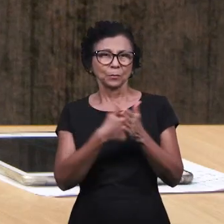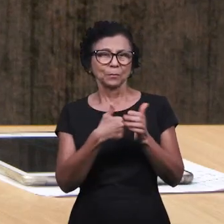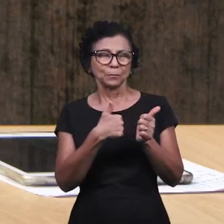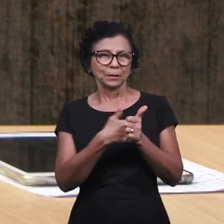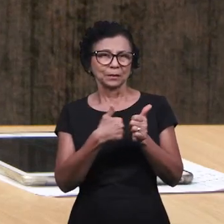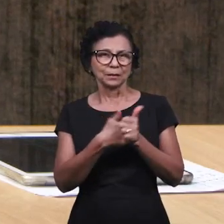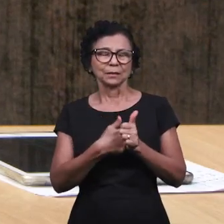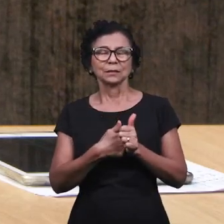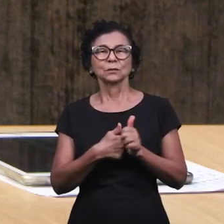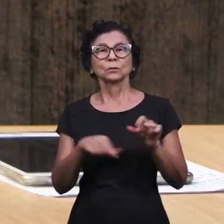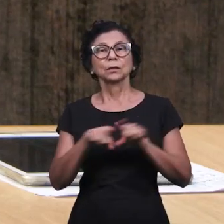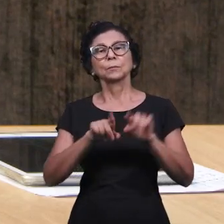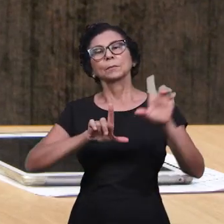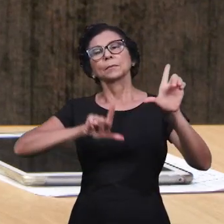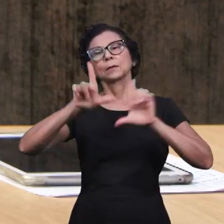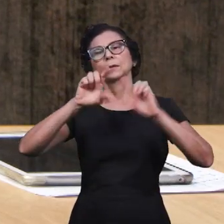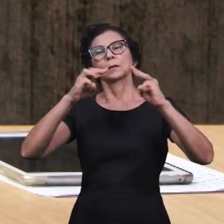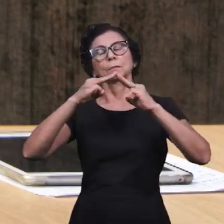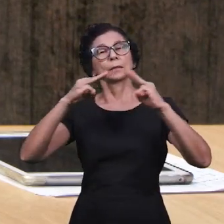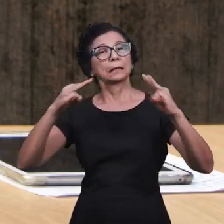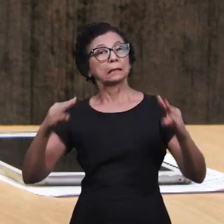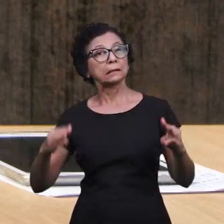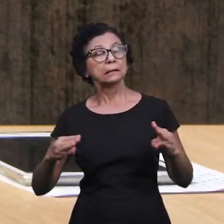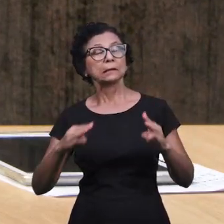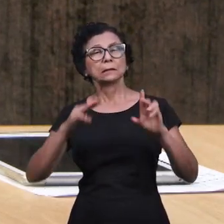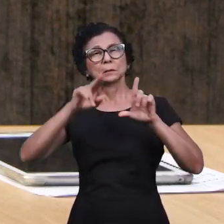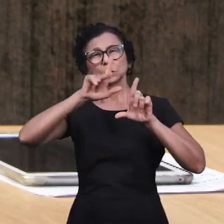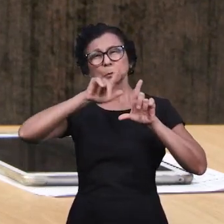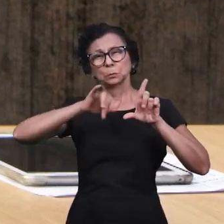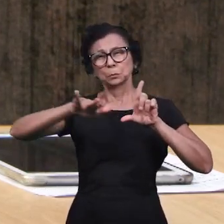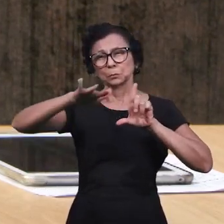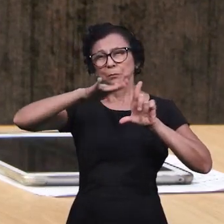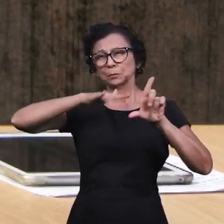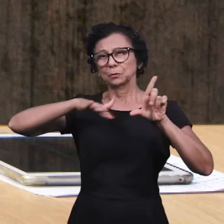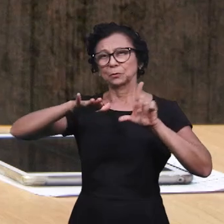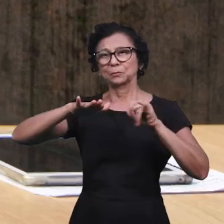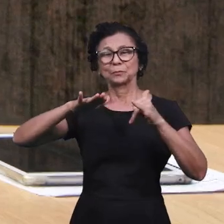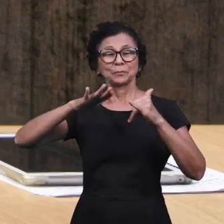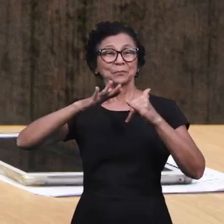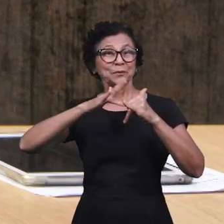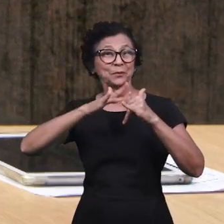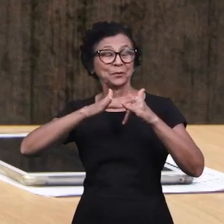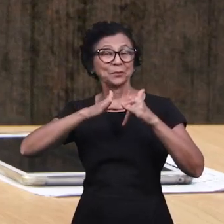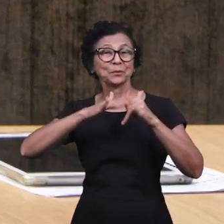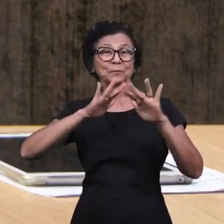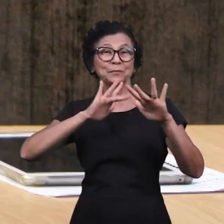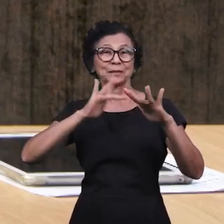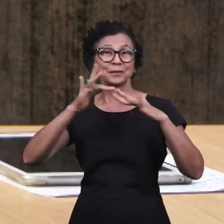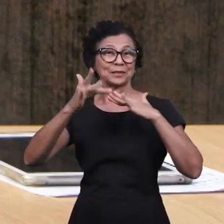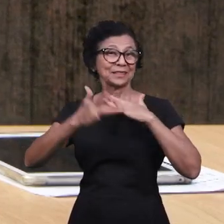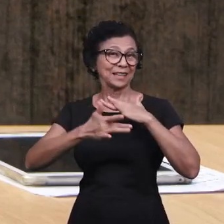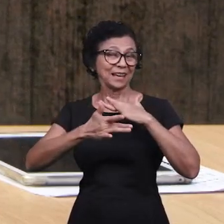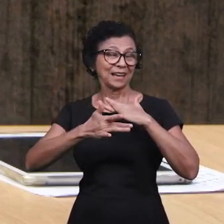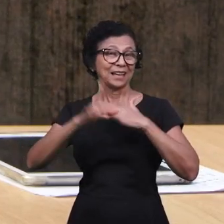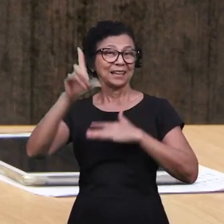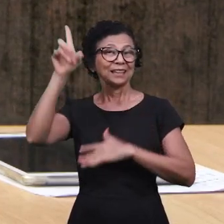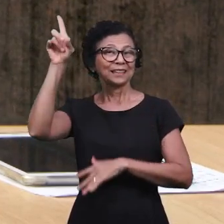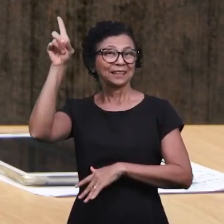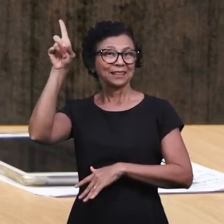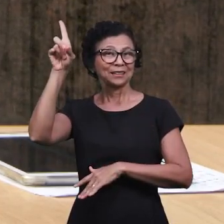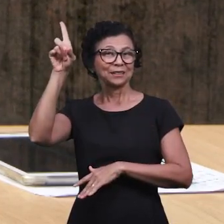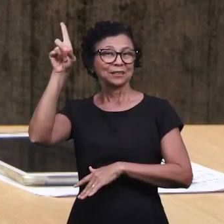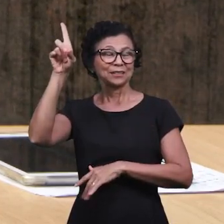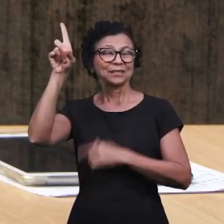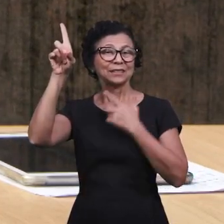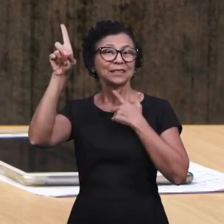TV Manaim, mas também pela nossa multiplataforma, no YouTube, nas mídias sociais. Deus tem uma bênção